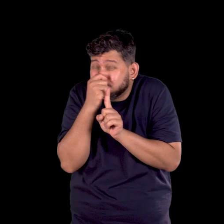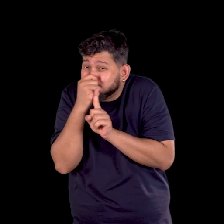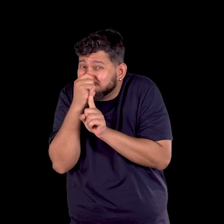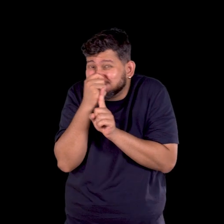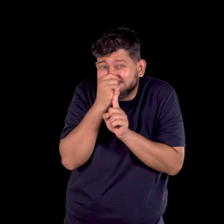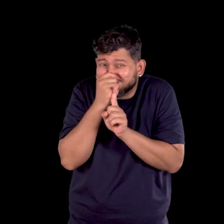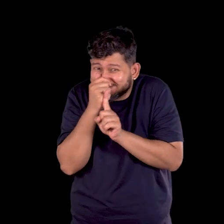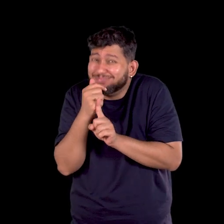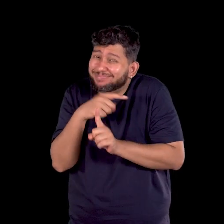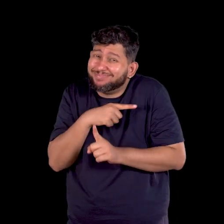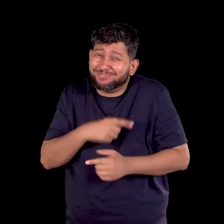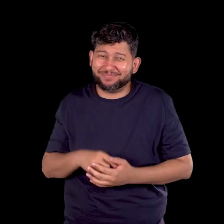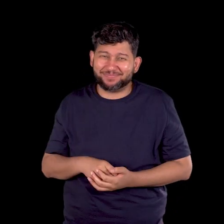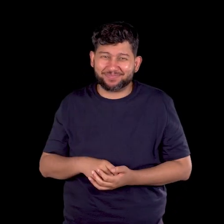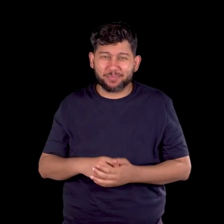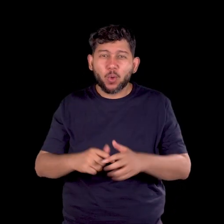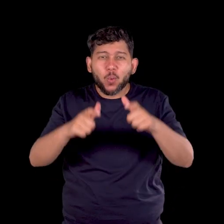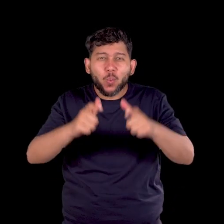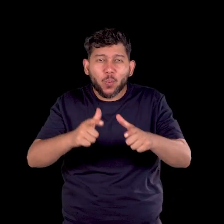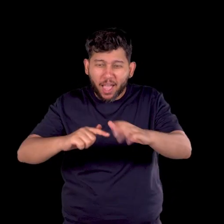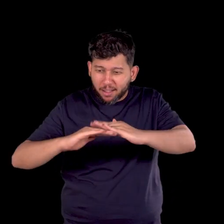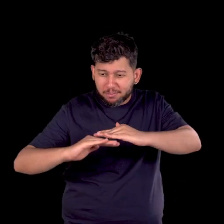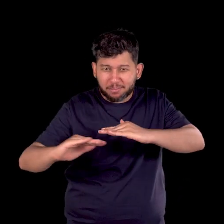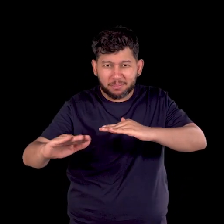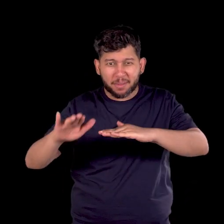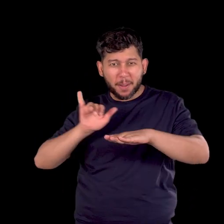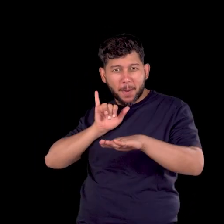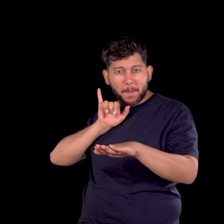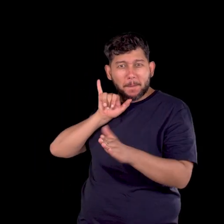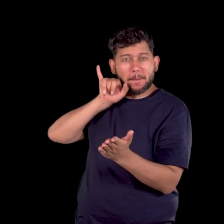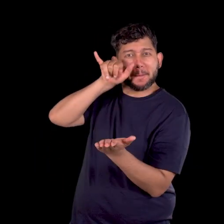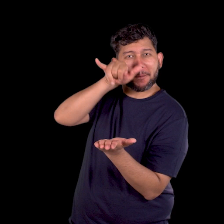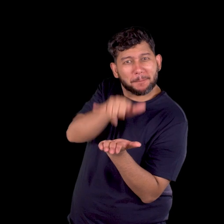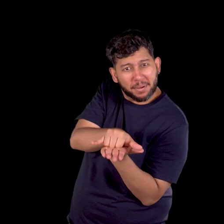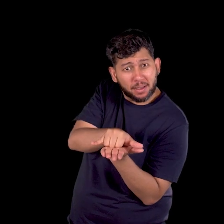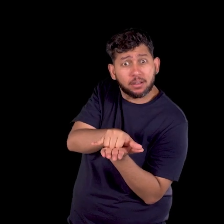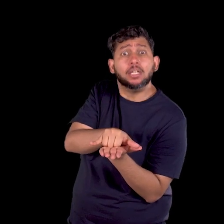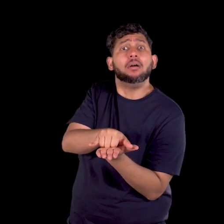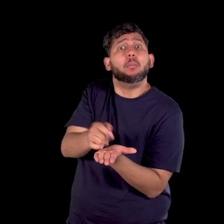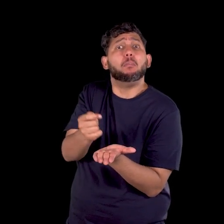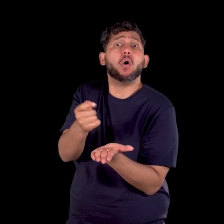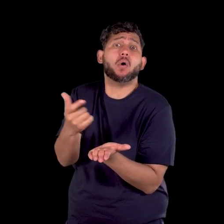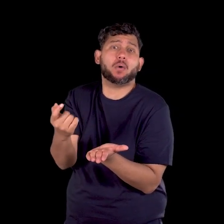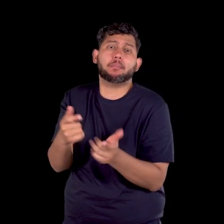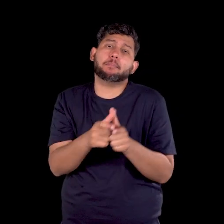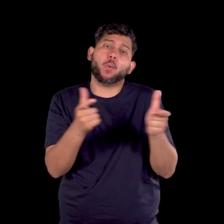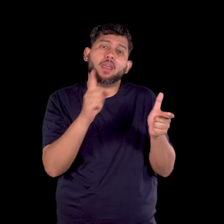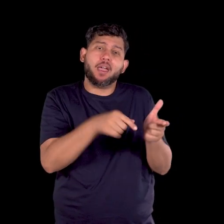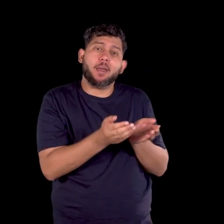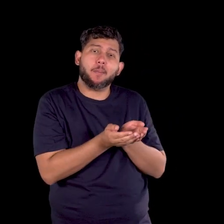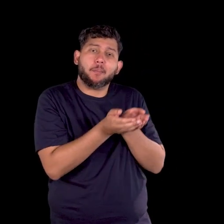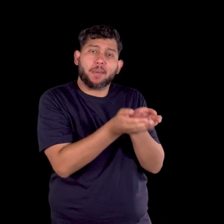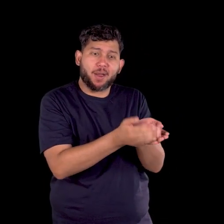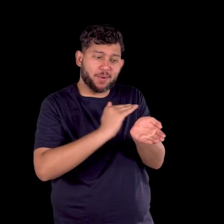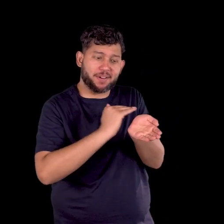tais objetos. Antes da criação das pistas de decolagens e aeroportos, os hidroaviões operando em